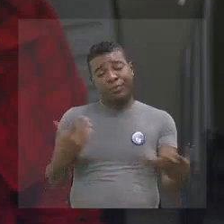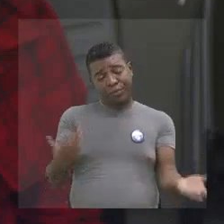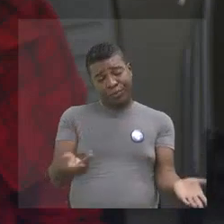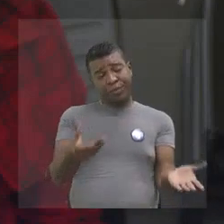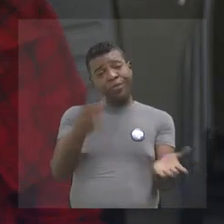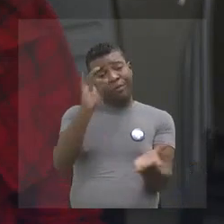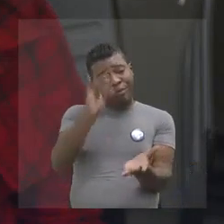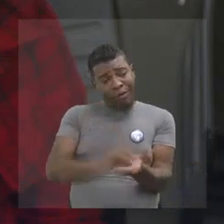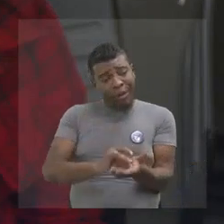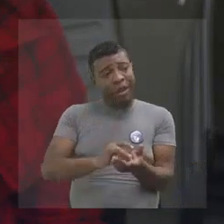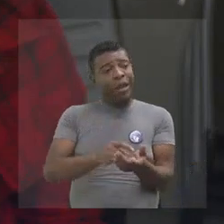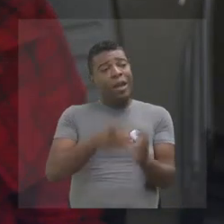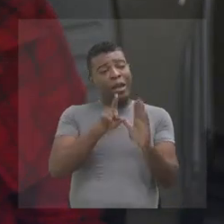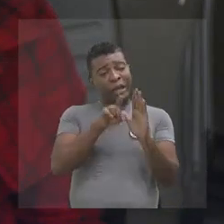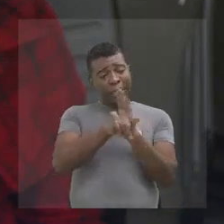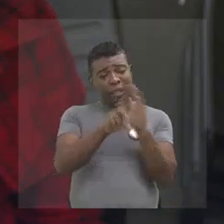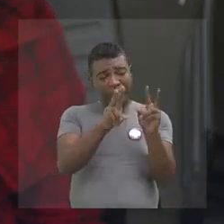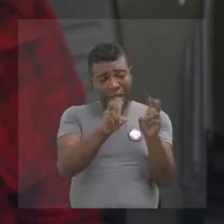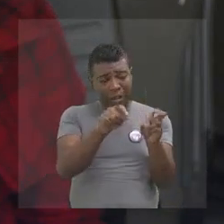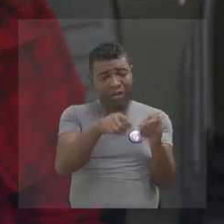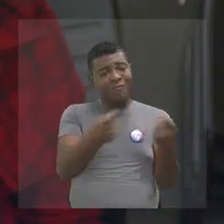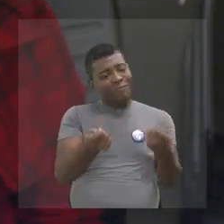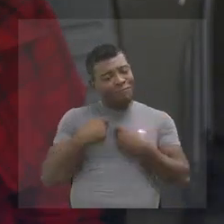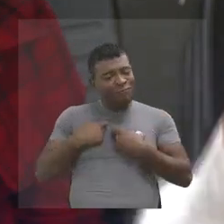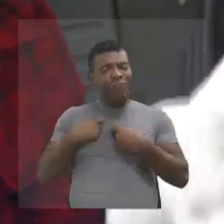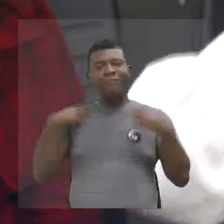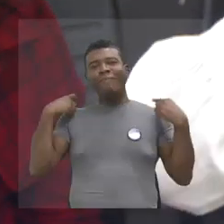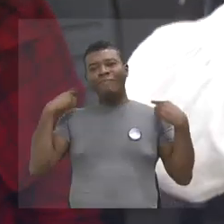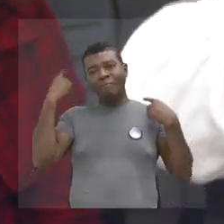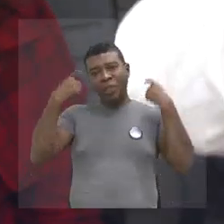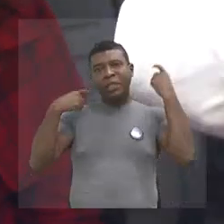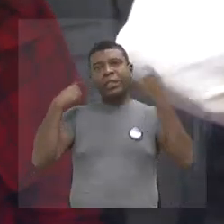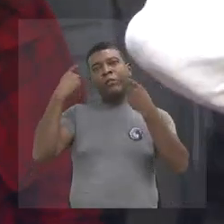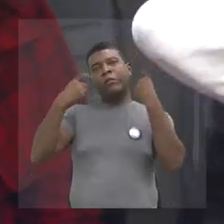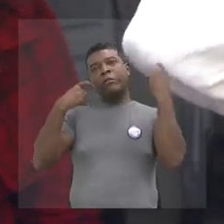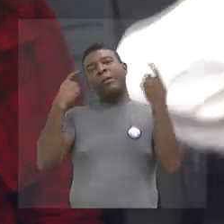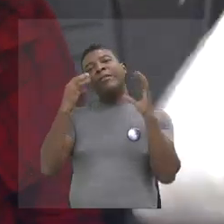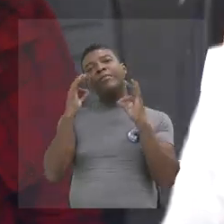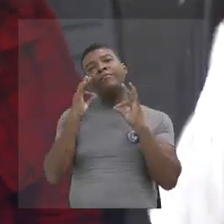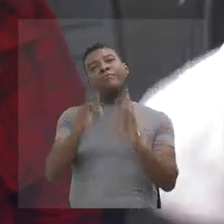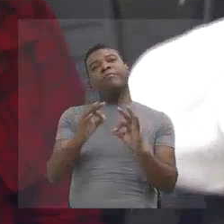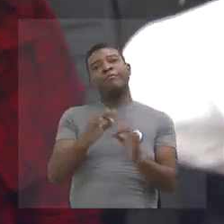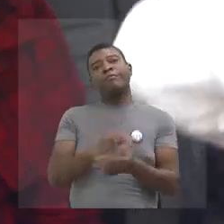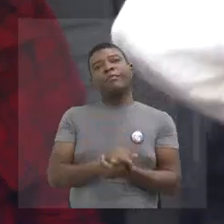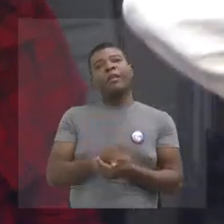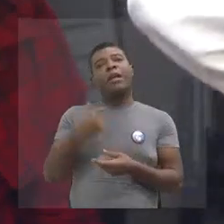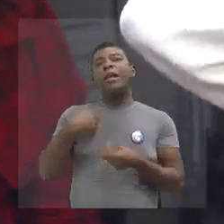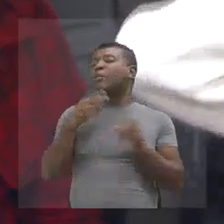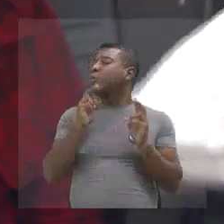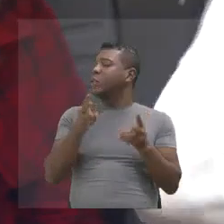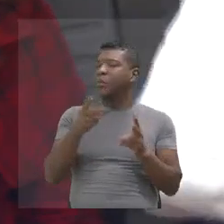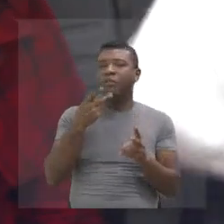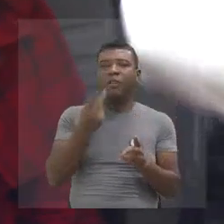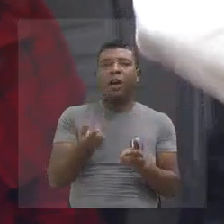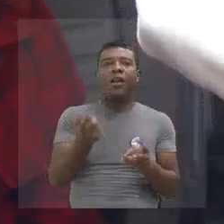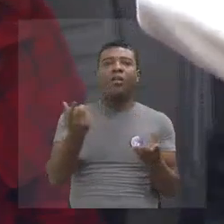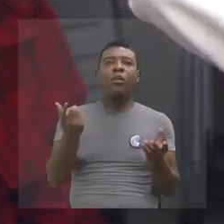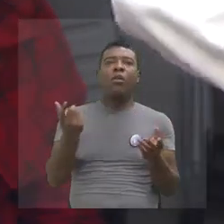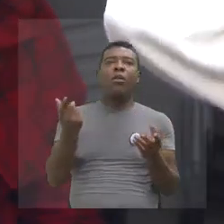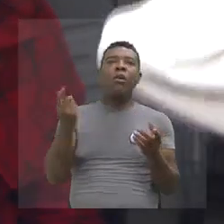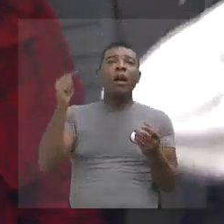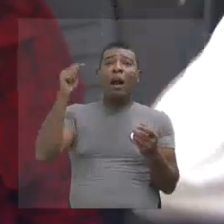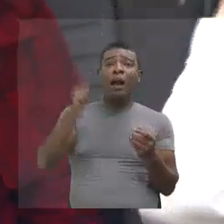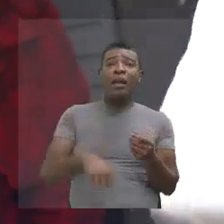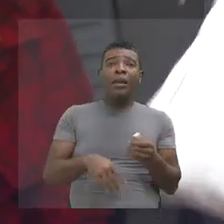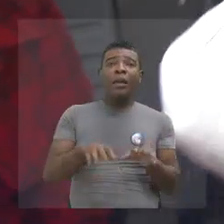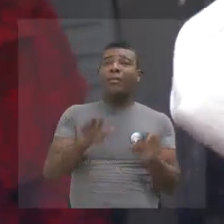que nos deixam assim muito preocupados já coloquei por diversas vezes que isso aqui não é nenhuma questão